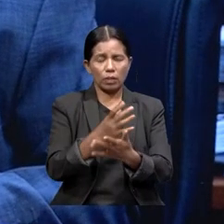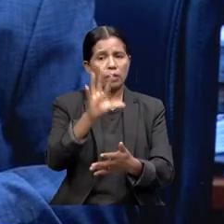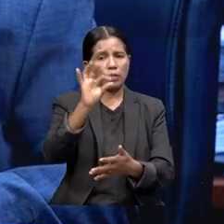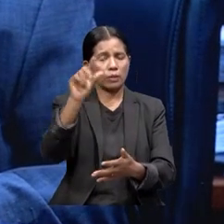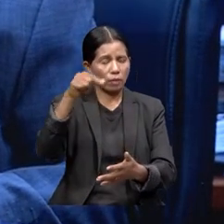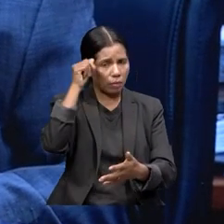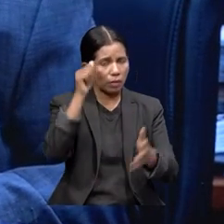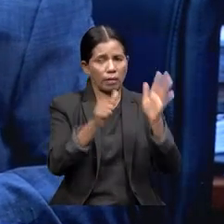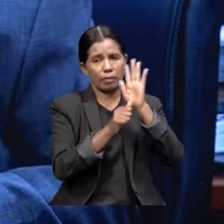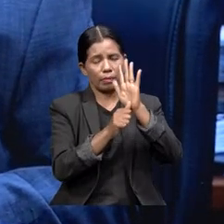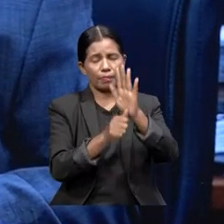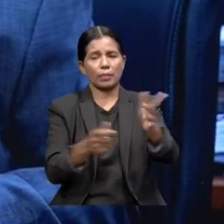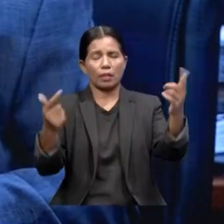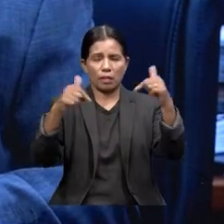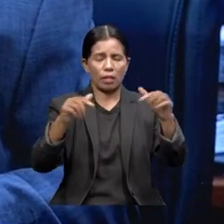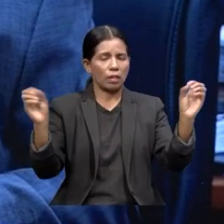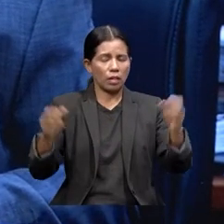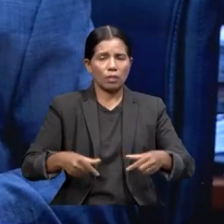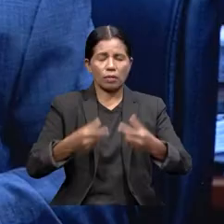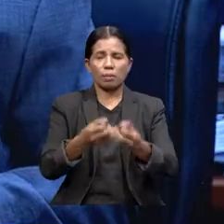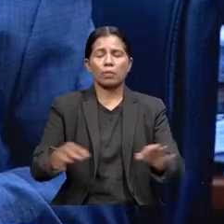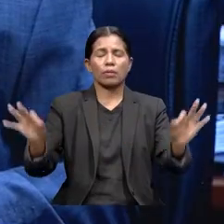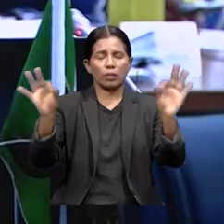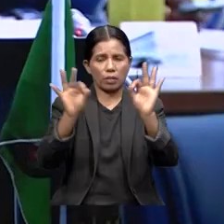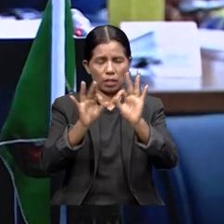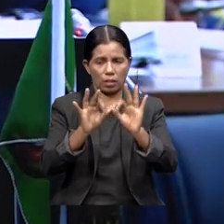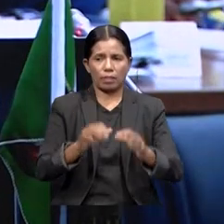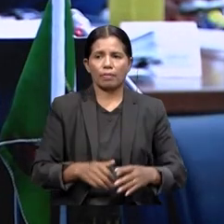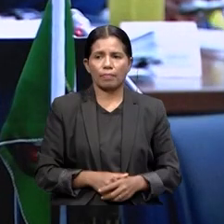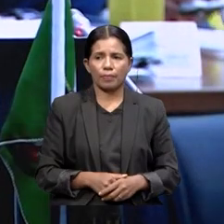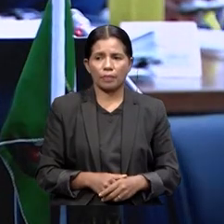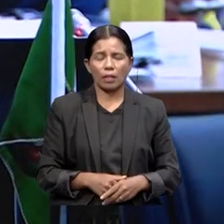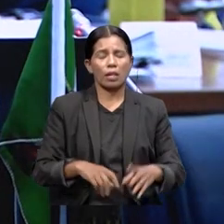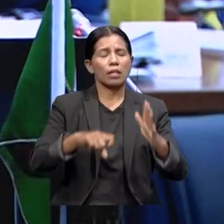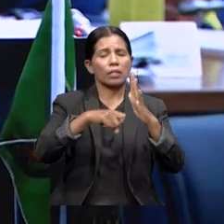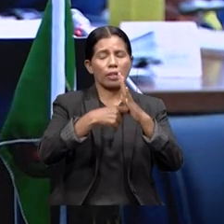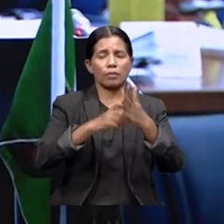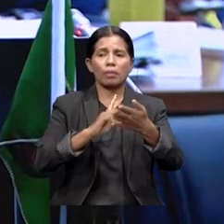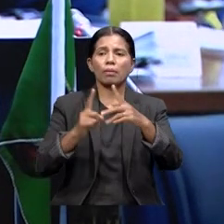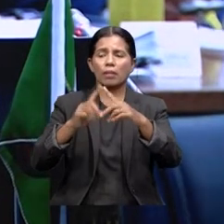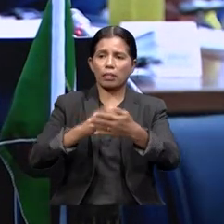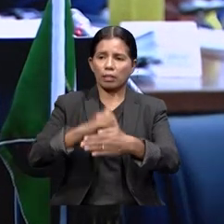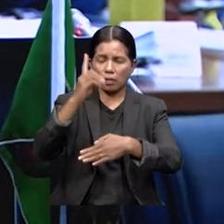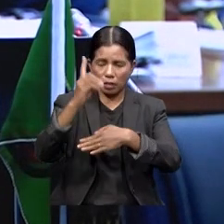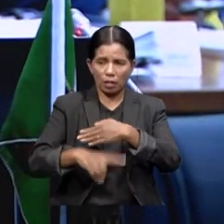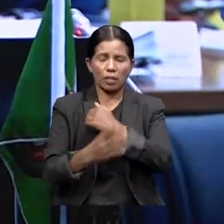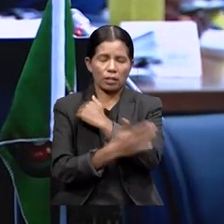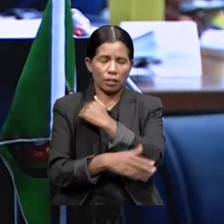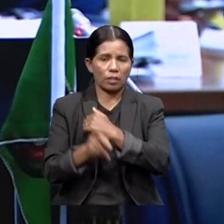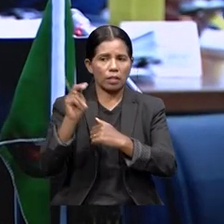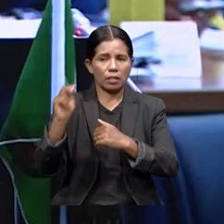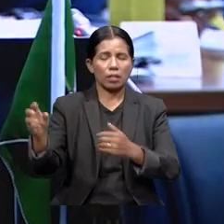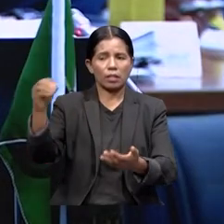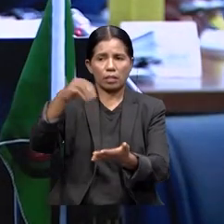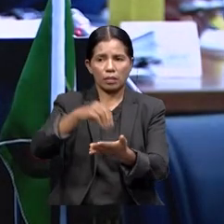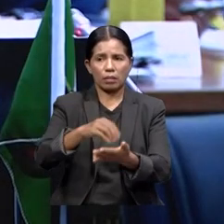governo apresenta mai la fo prioridade para setores sirne. Sabe ba desenvolvimento nação irania maka